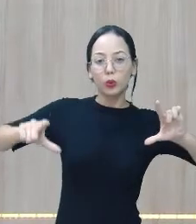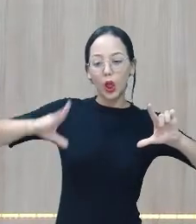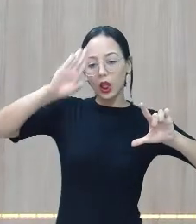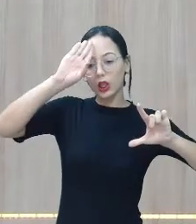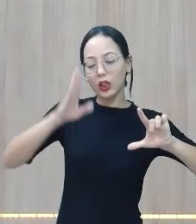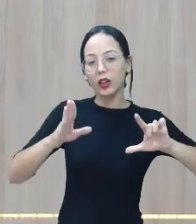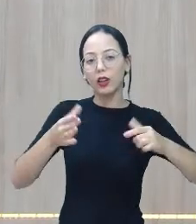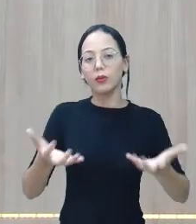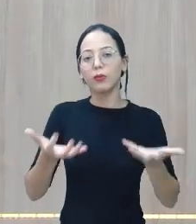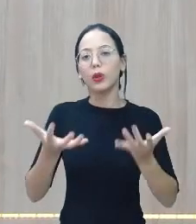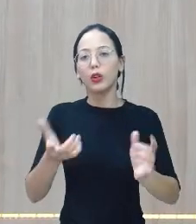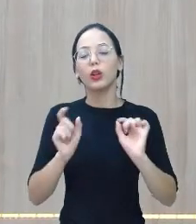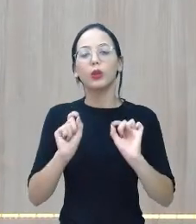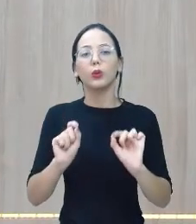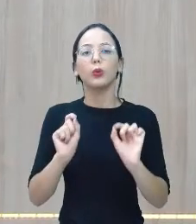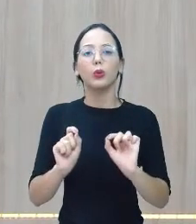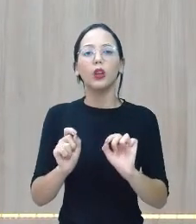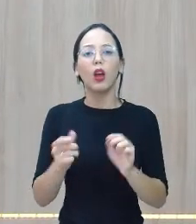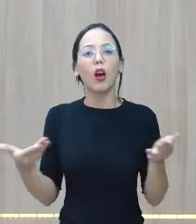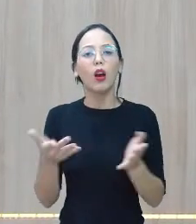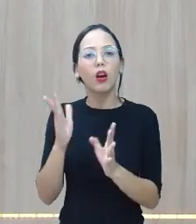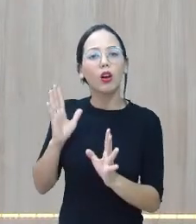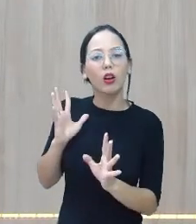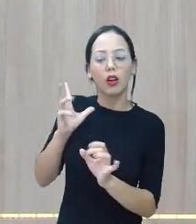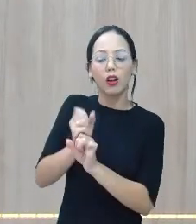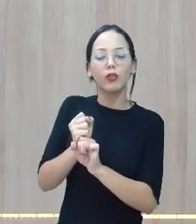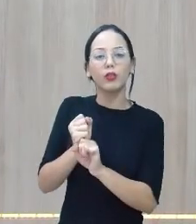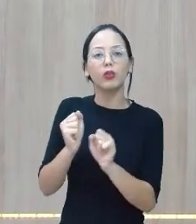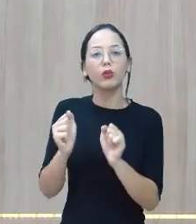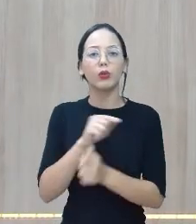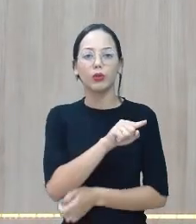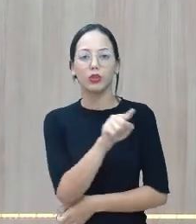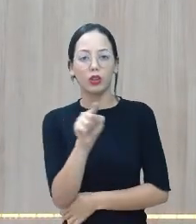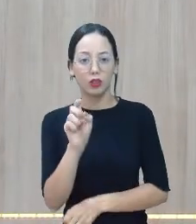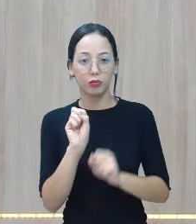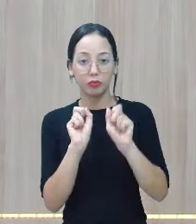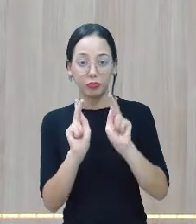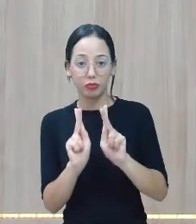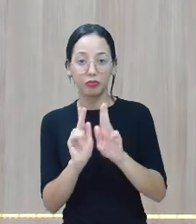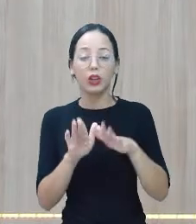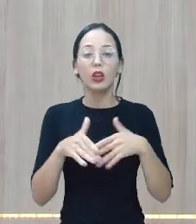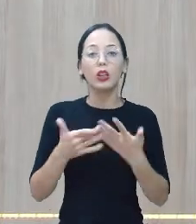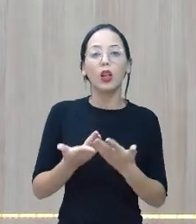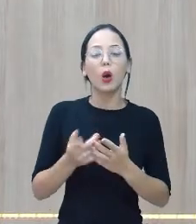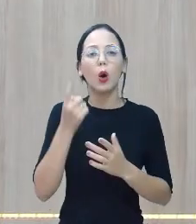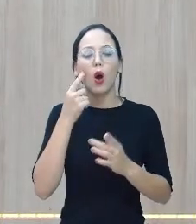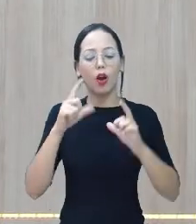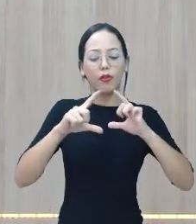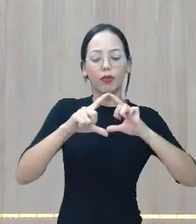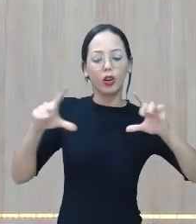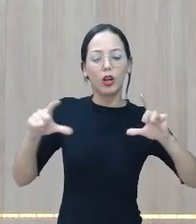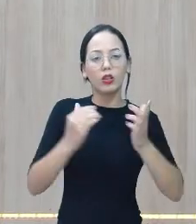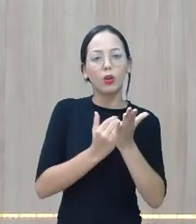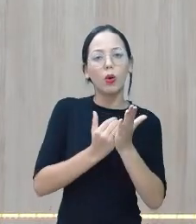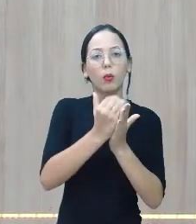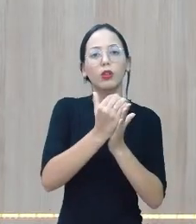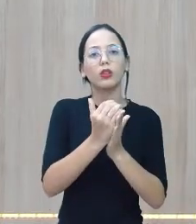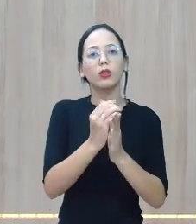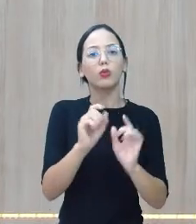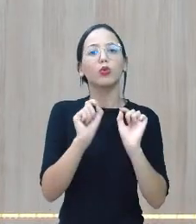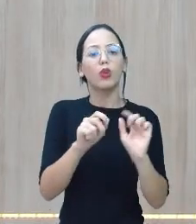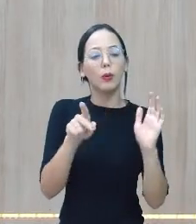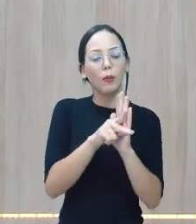e eu gostaria de estar revisando com vocês. Então, em toda oração, iniciamos, não é,